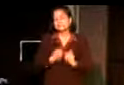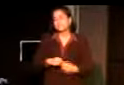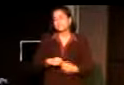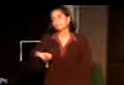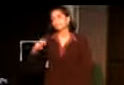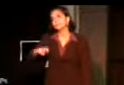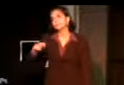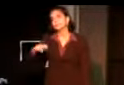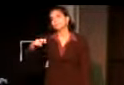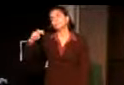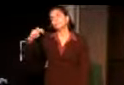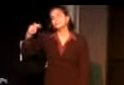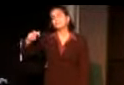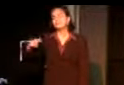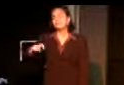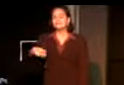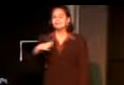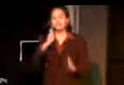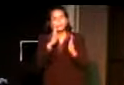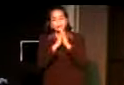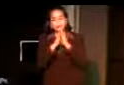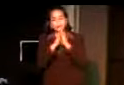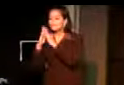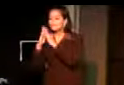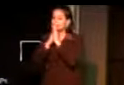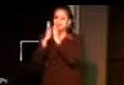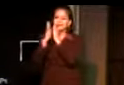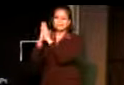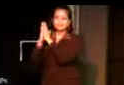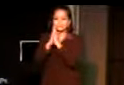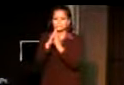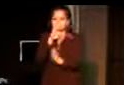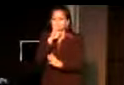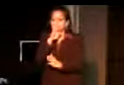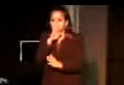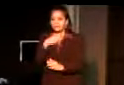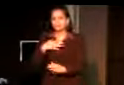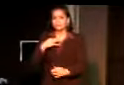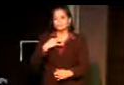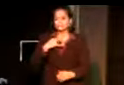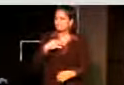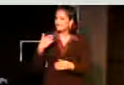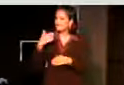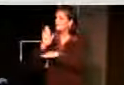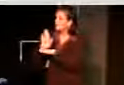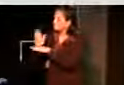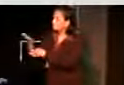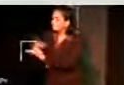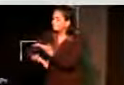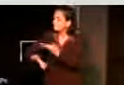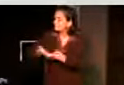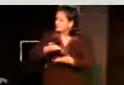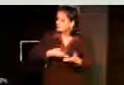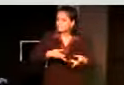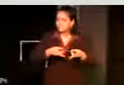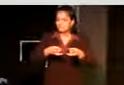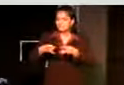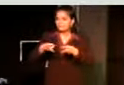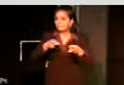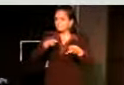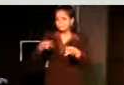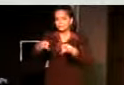casa a favor das pessoas que vão ficando um ato de voluntariedade e você vai perceber querido que